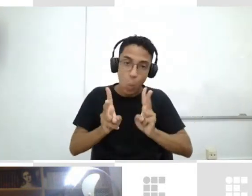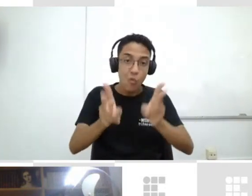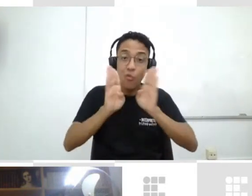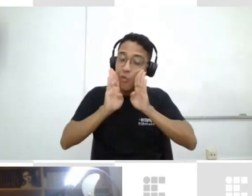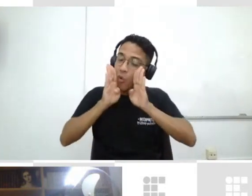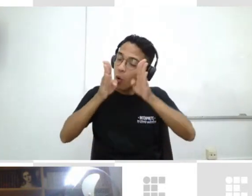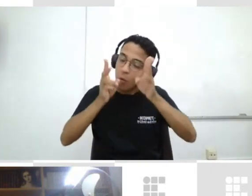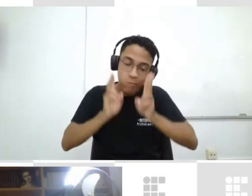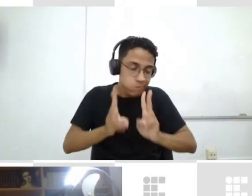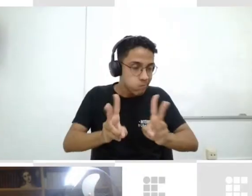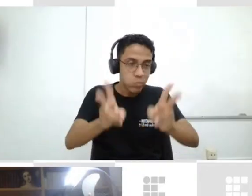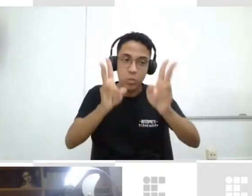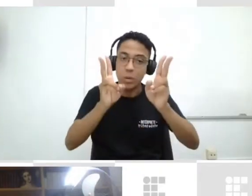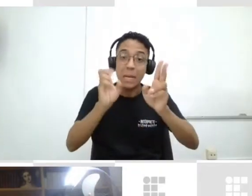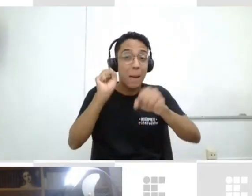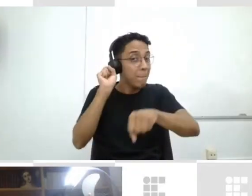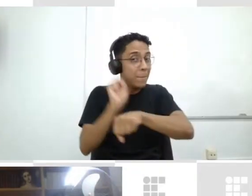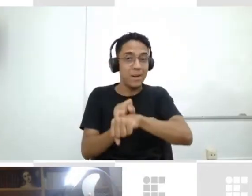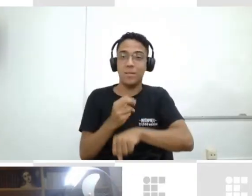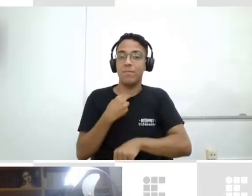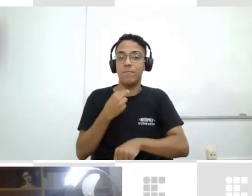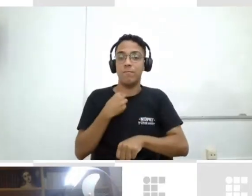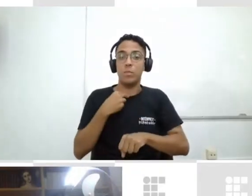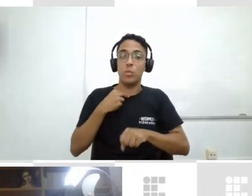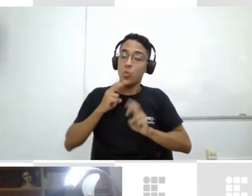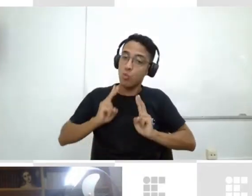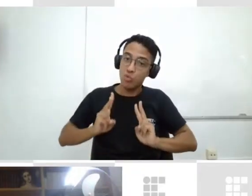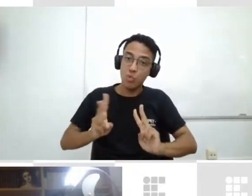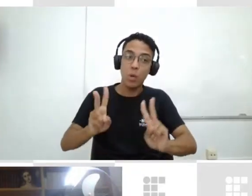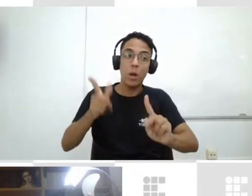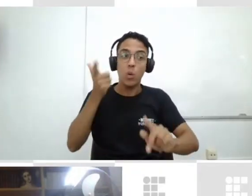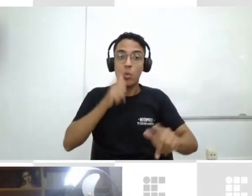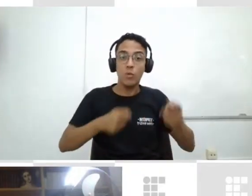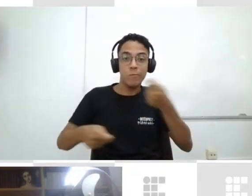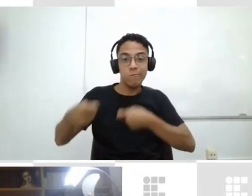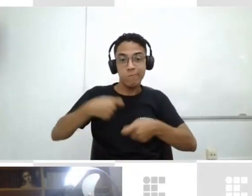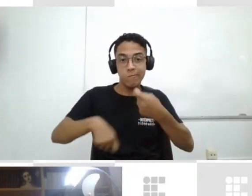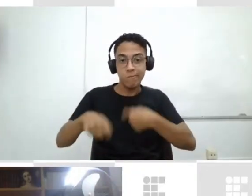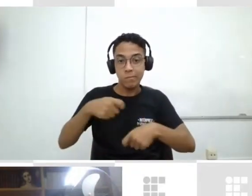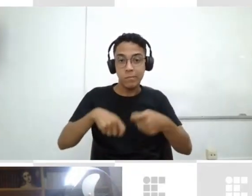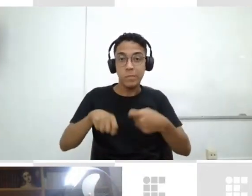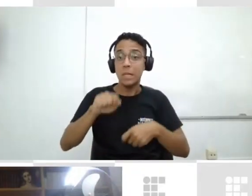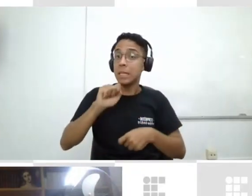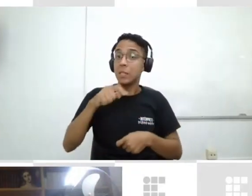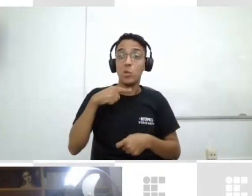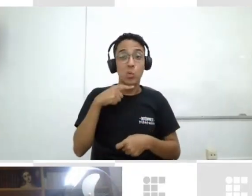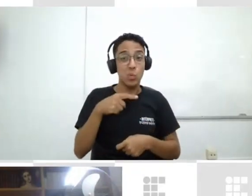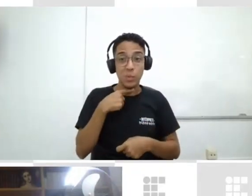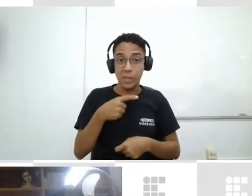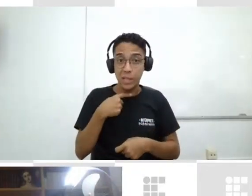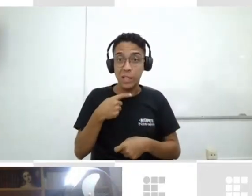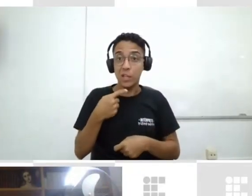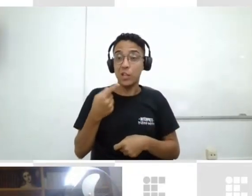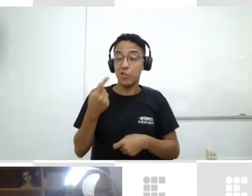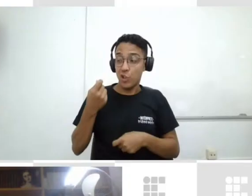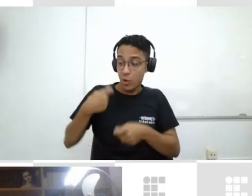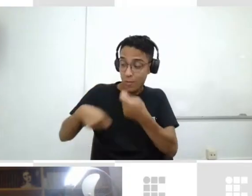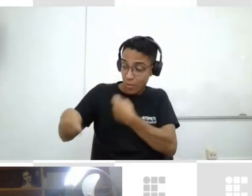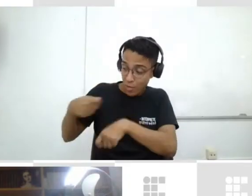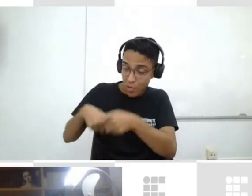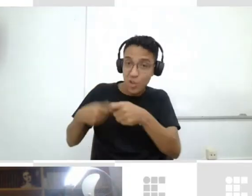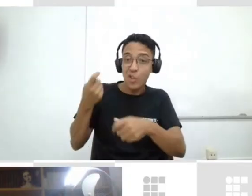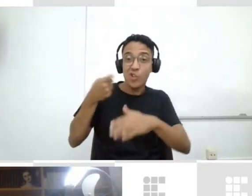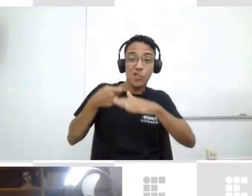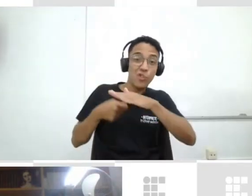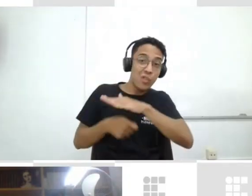no final do ciclo econômico do que no início do ciclo econômico. E se você não tiver mais capital no final do ciclo econômico do seu investimento,